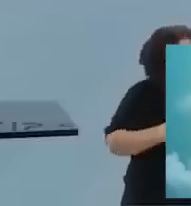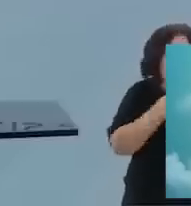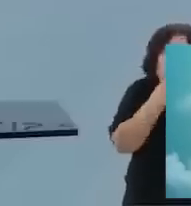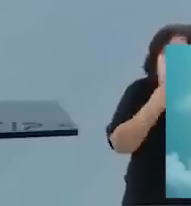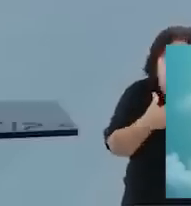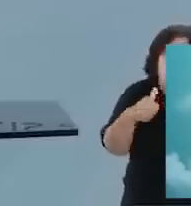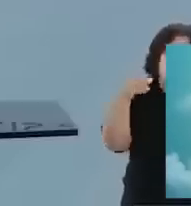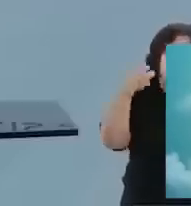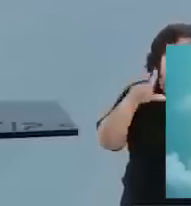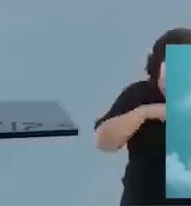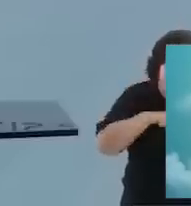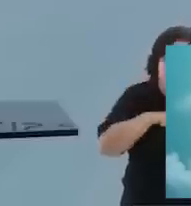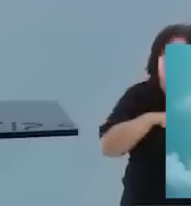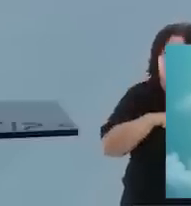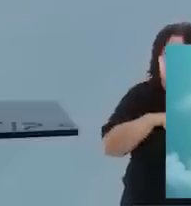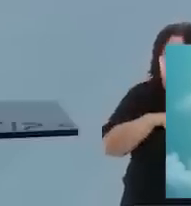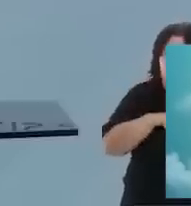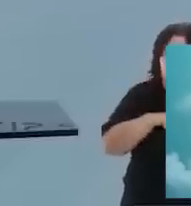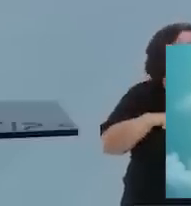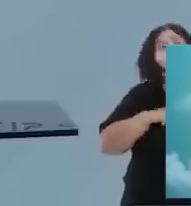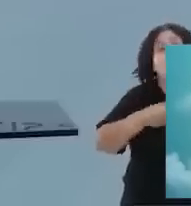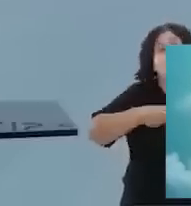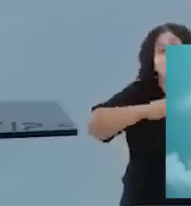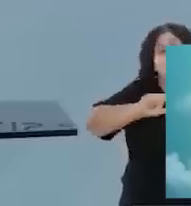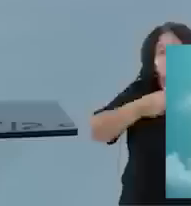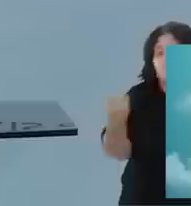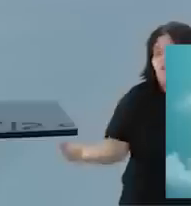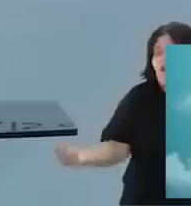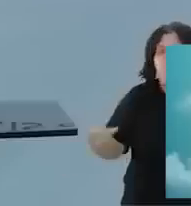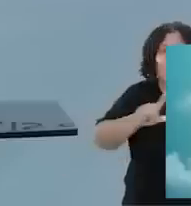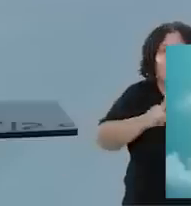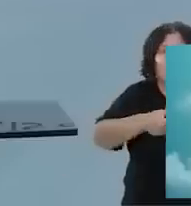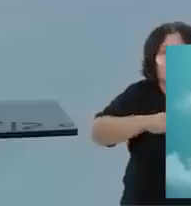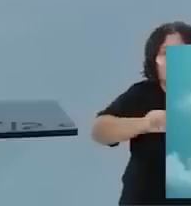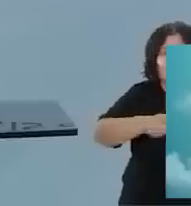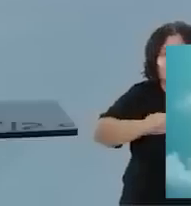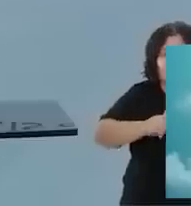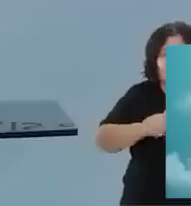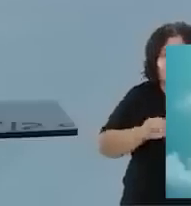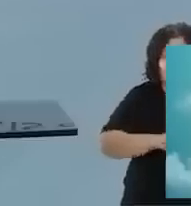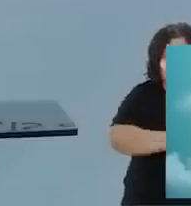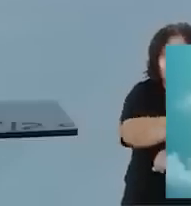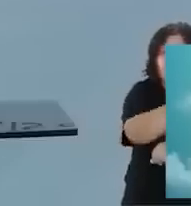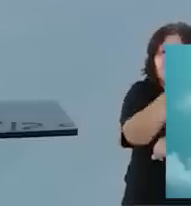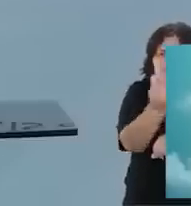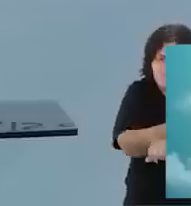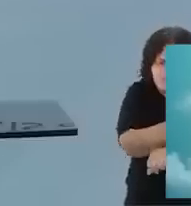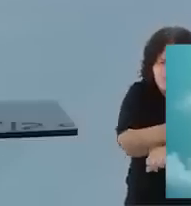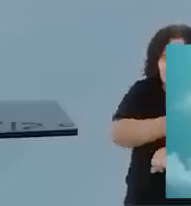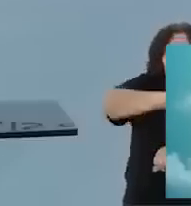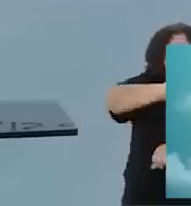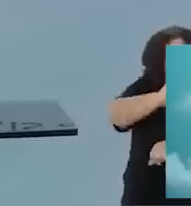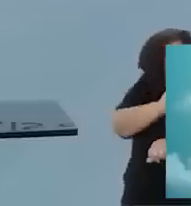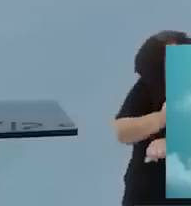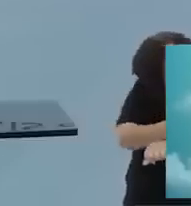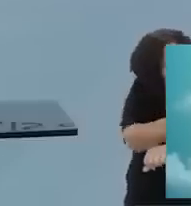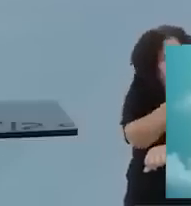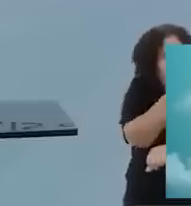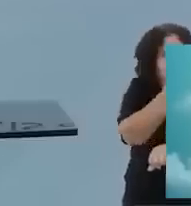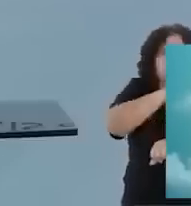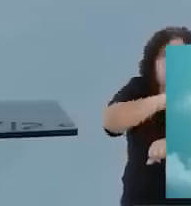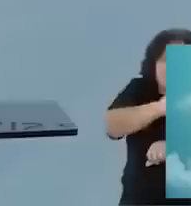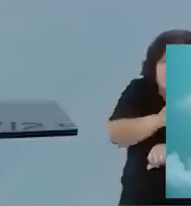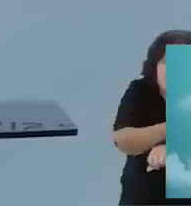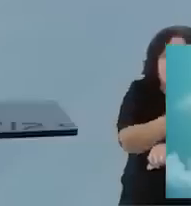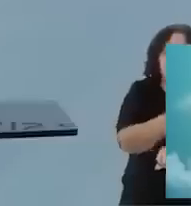viva, aquela igreja como a igreja de Jerusalém, que contava com a simpatia de todo o povo, e enquanto isso o Senhor ia acrescentando